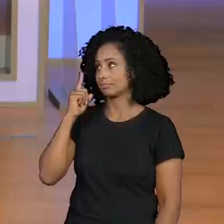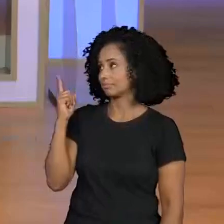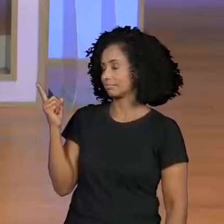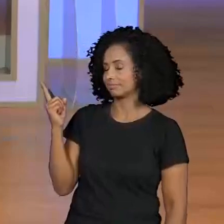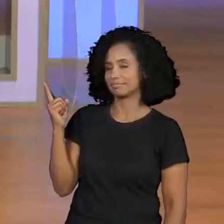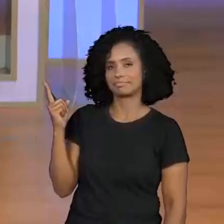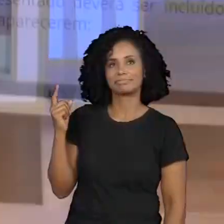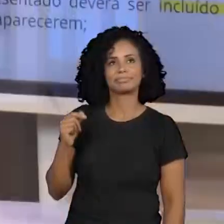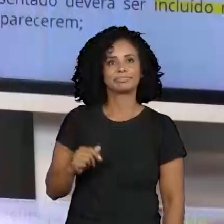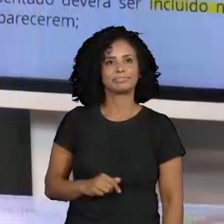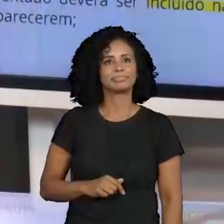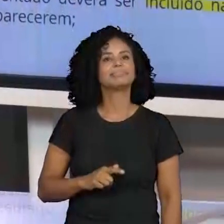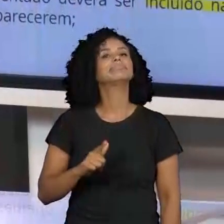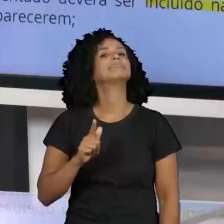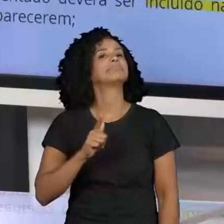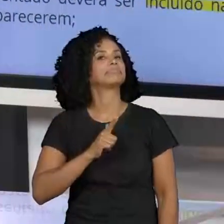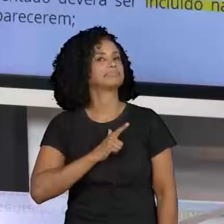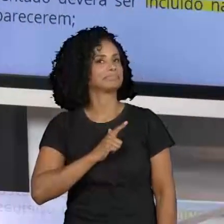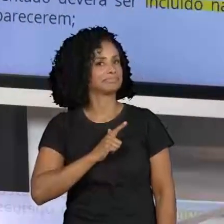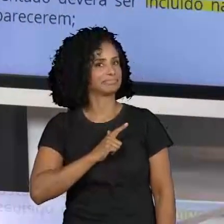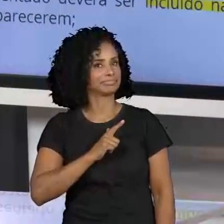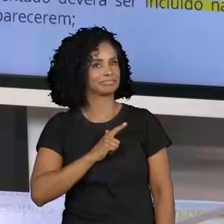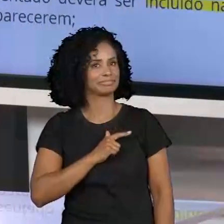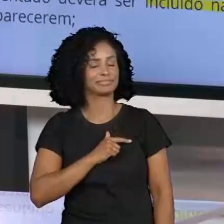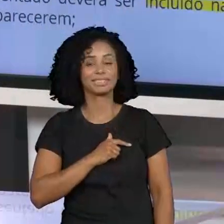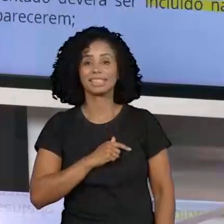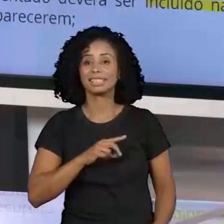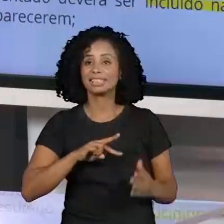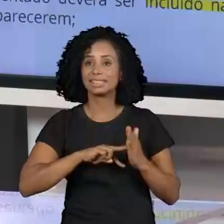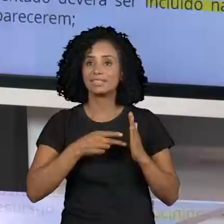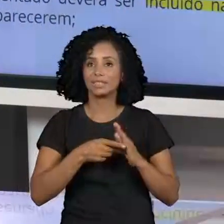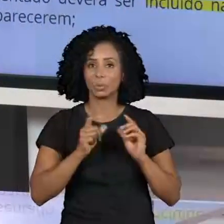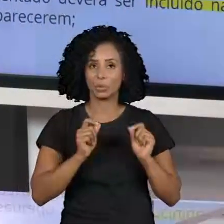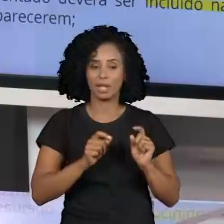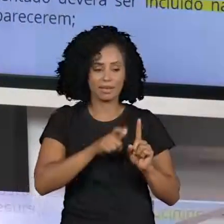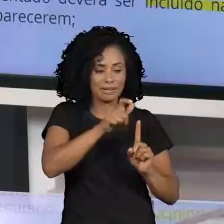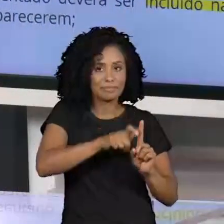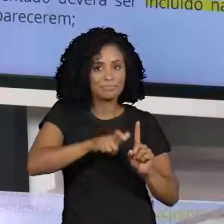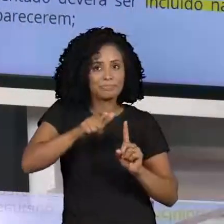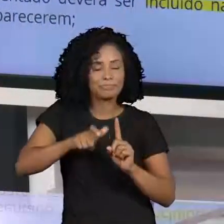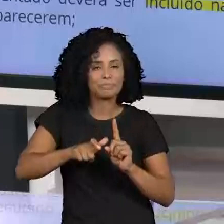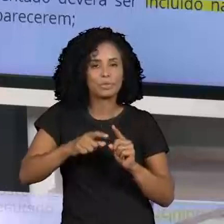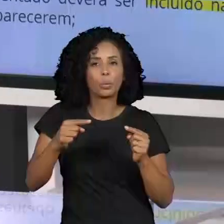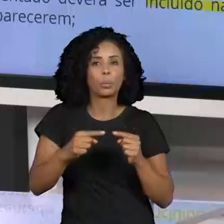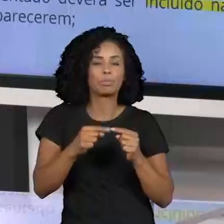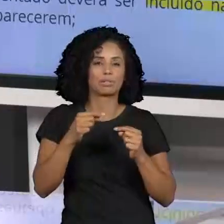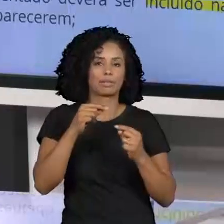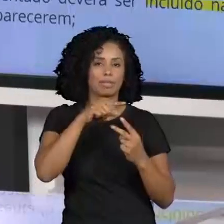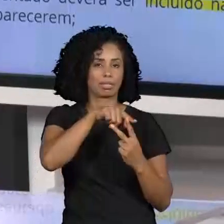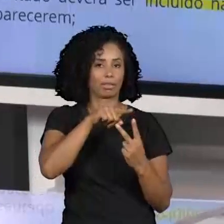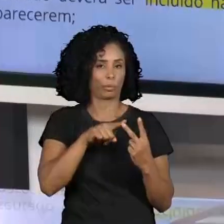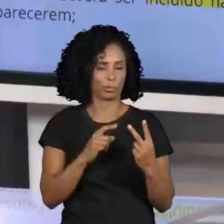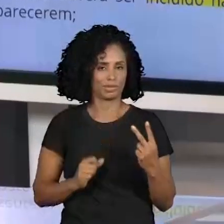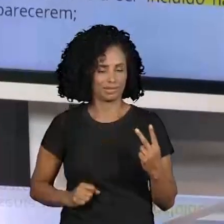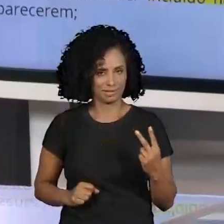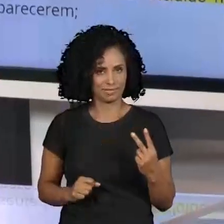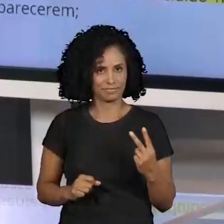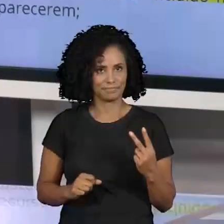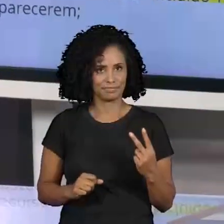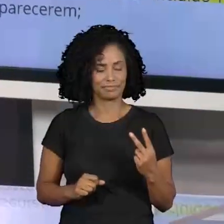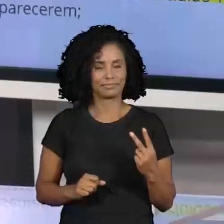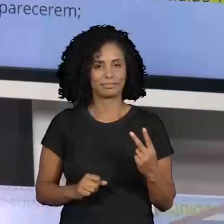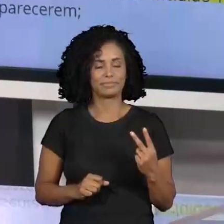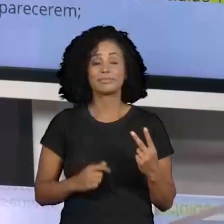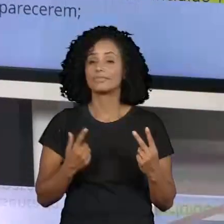Olha aqui, isso quer dizer que os nossos personagens são dois. E aí,